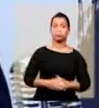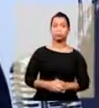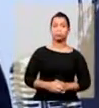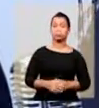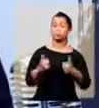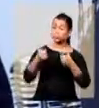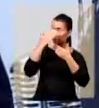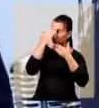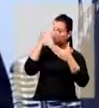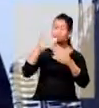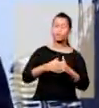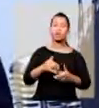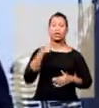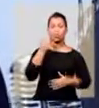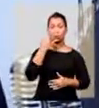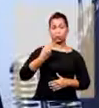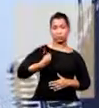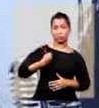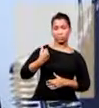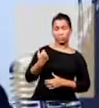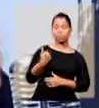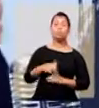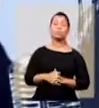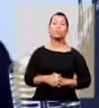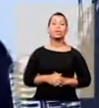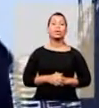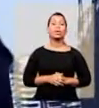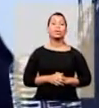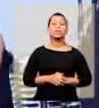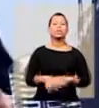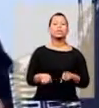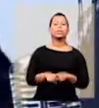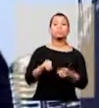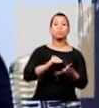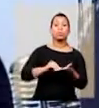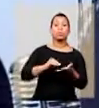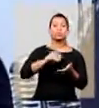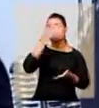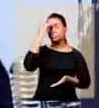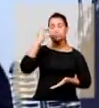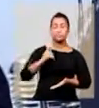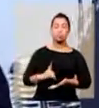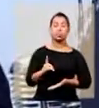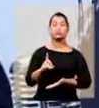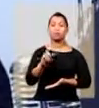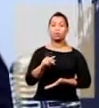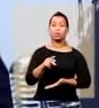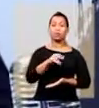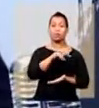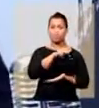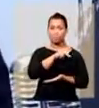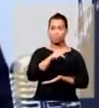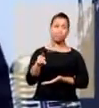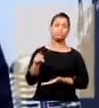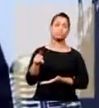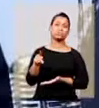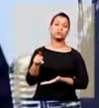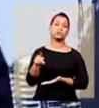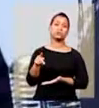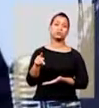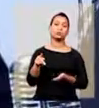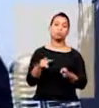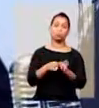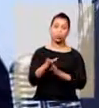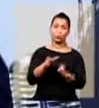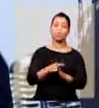Conselho Municipal da Pessoa com Deficiência, que é presidido pelo Jatobá. Camila, para a gente terminar, deixa sua